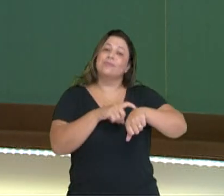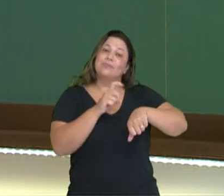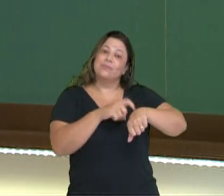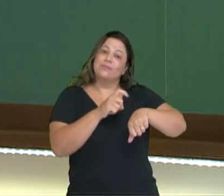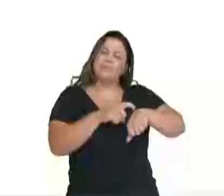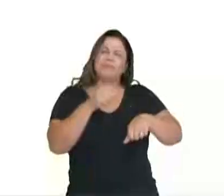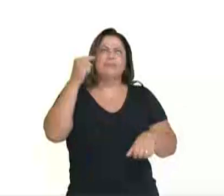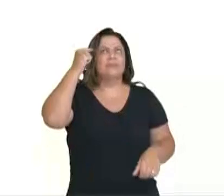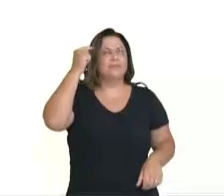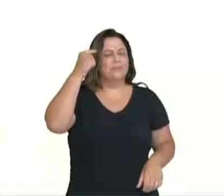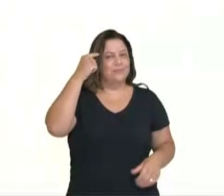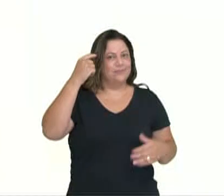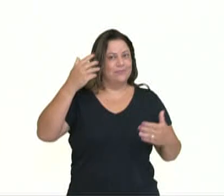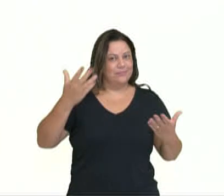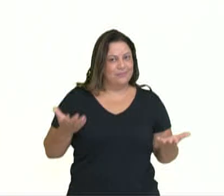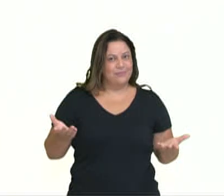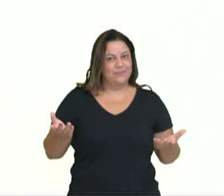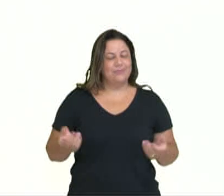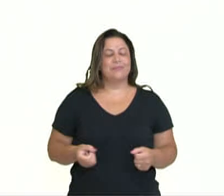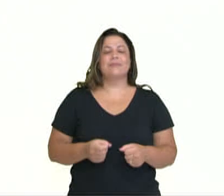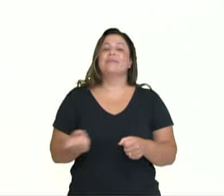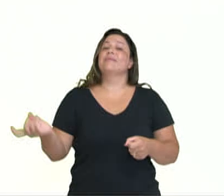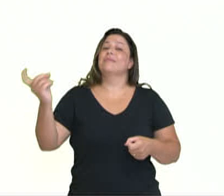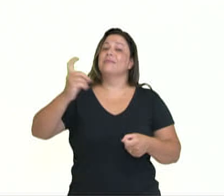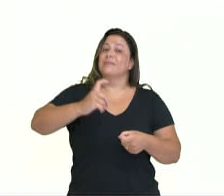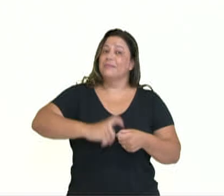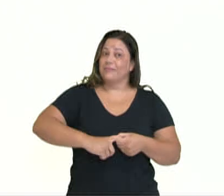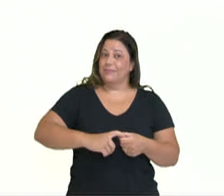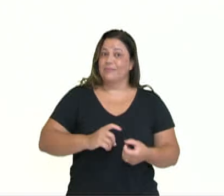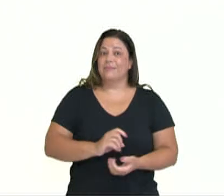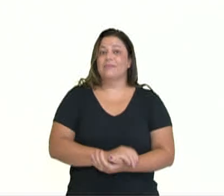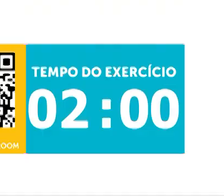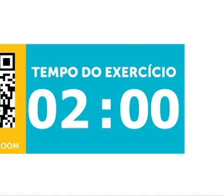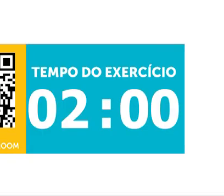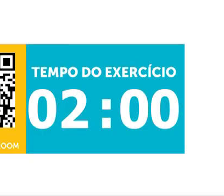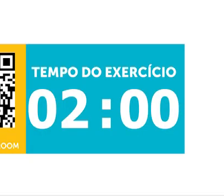vocês pensarem sobre isso e daqui a pouco a gente volta a conferir.